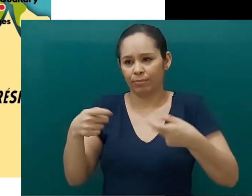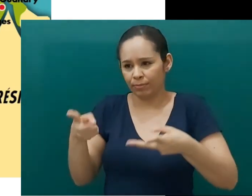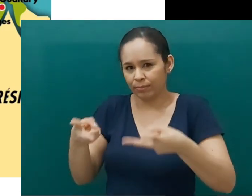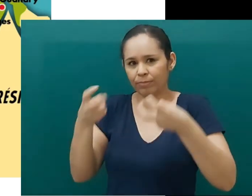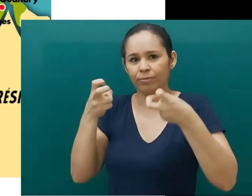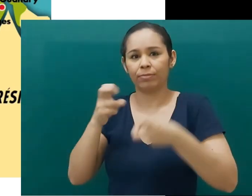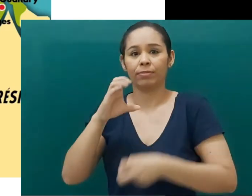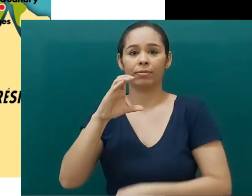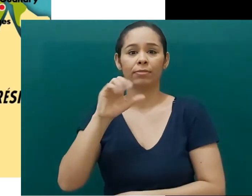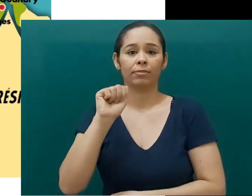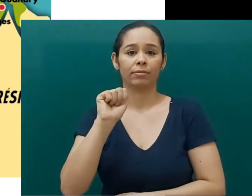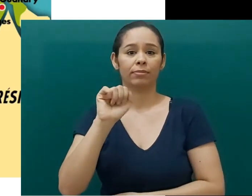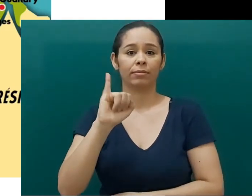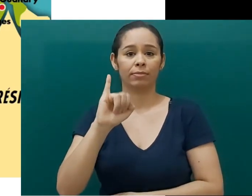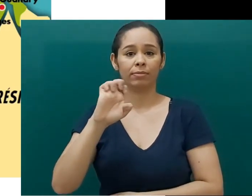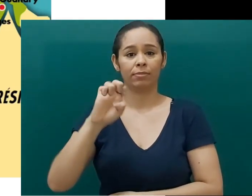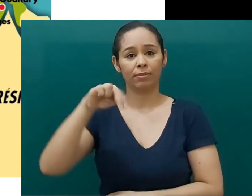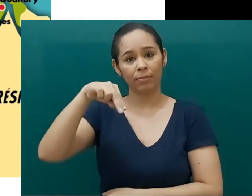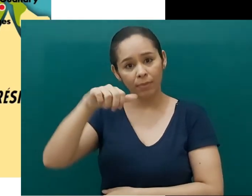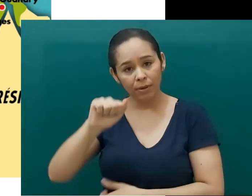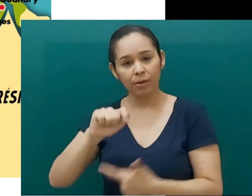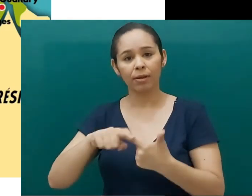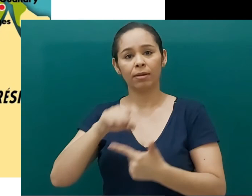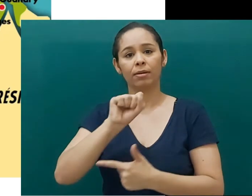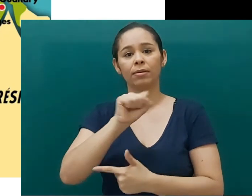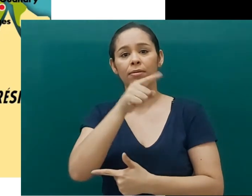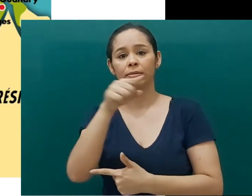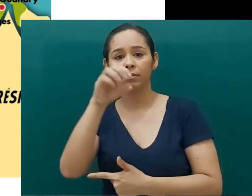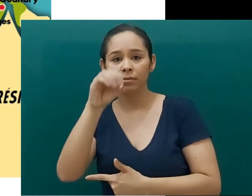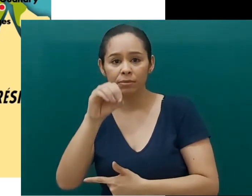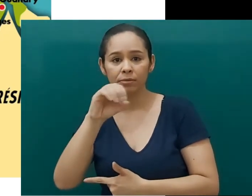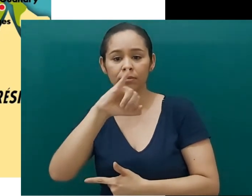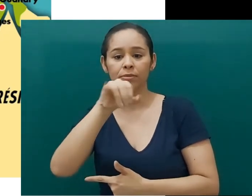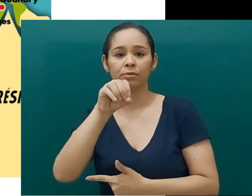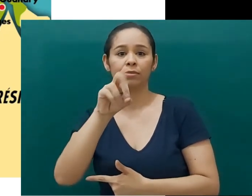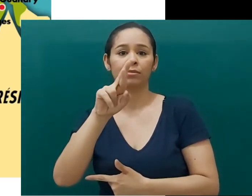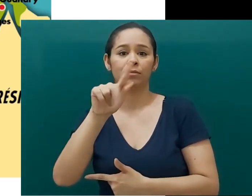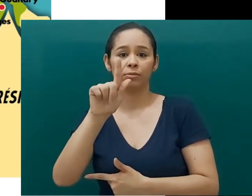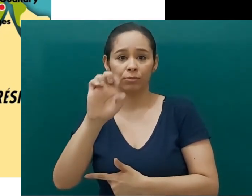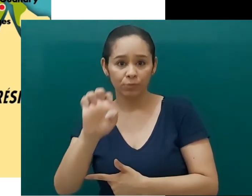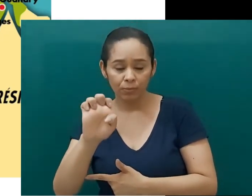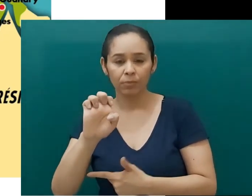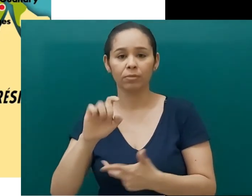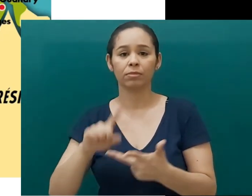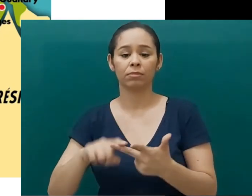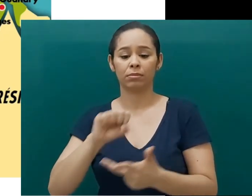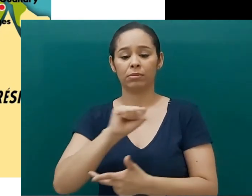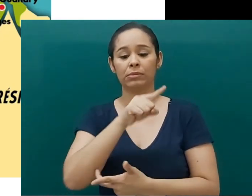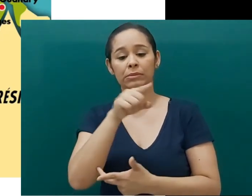ali Cayena, São Jorge, São Laurent, mas